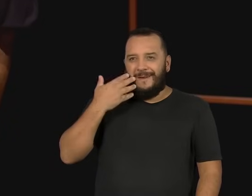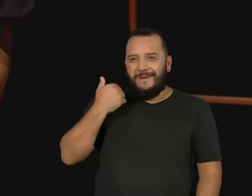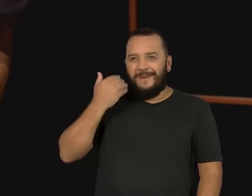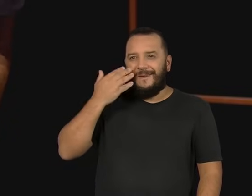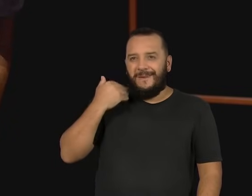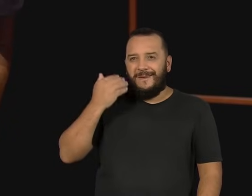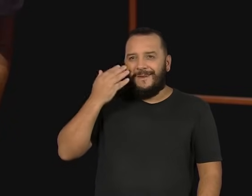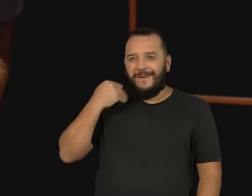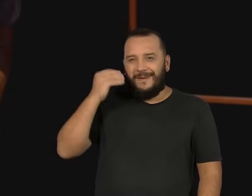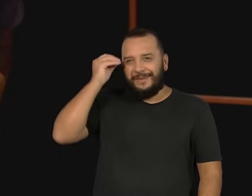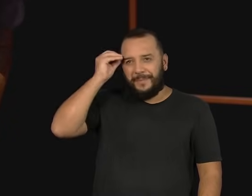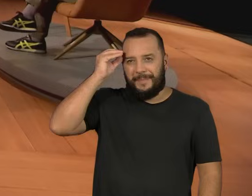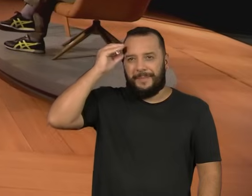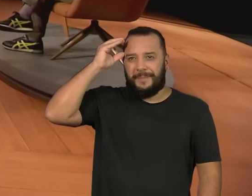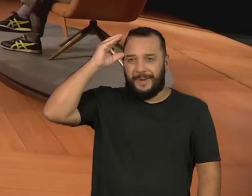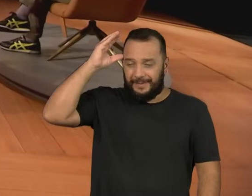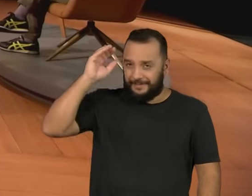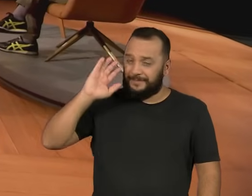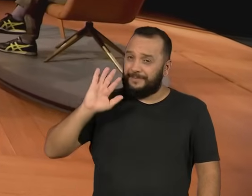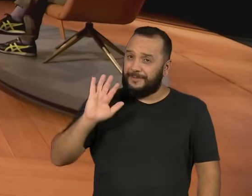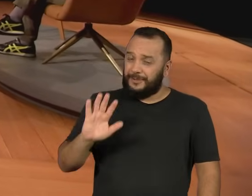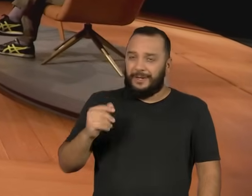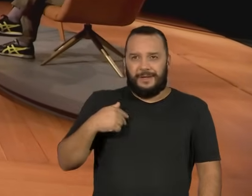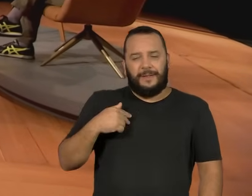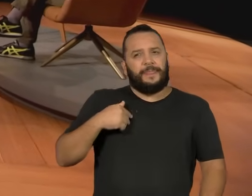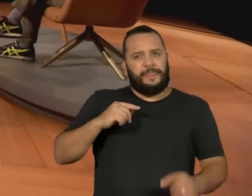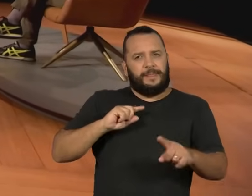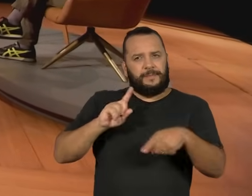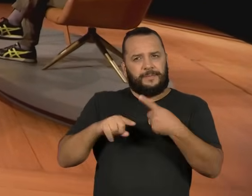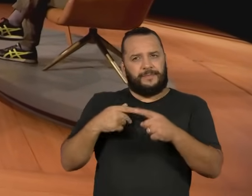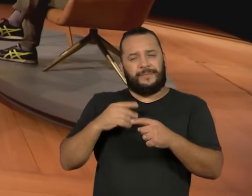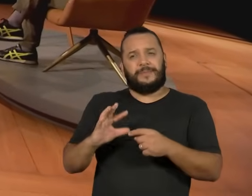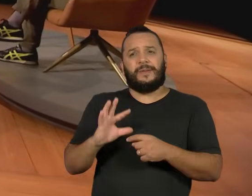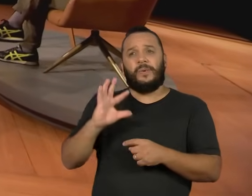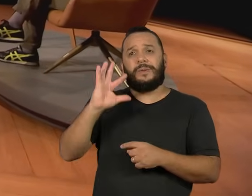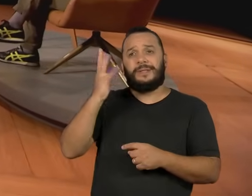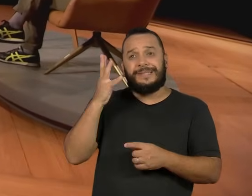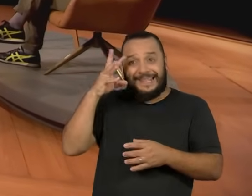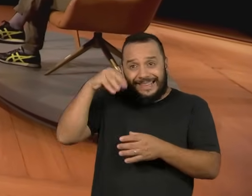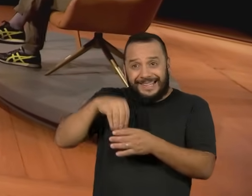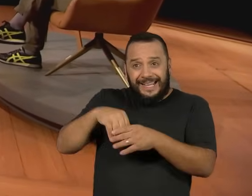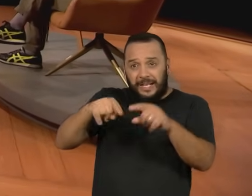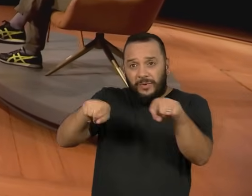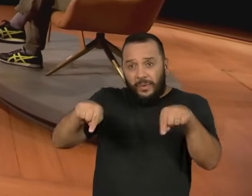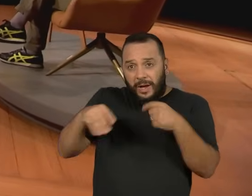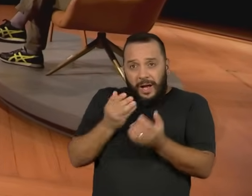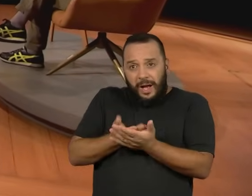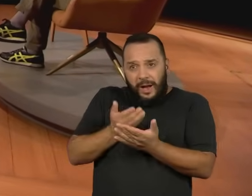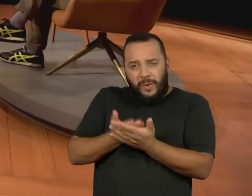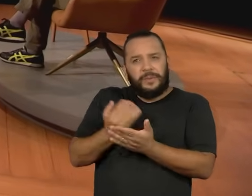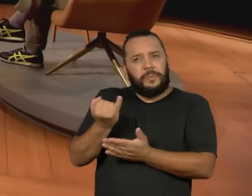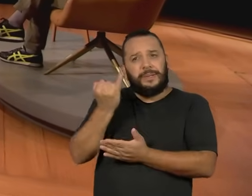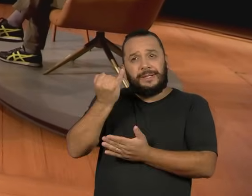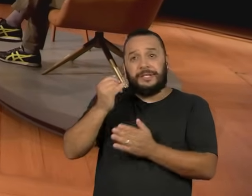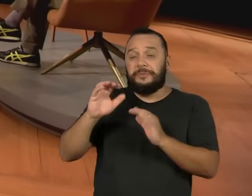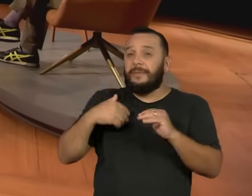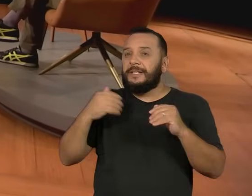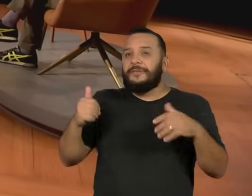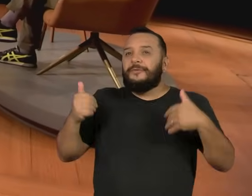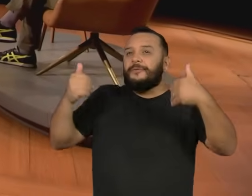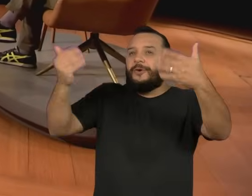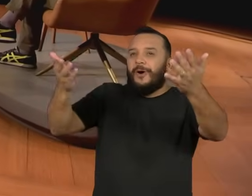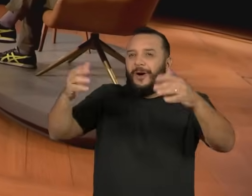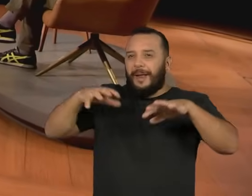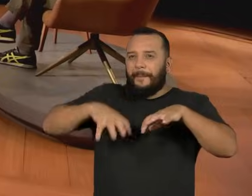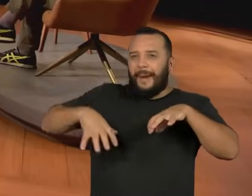a universidade foi o que acontecia dentro das aulas, mas o que acontecia em volta, tudo